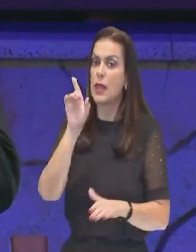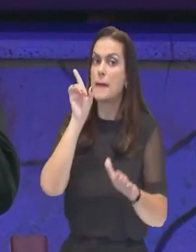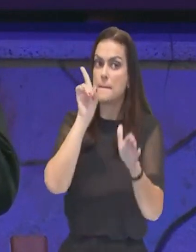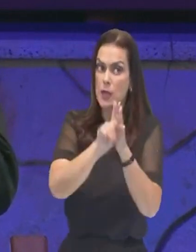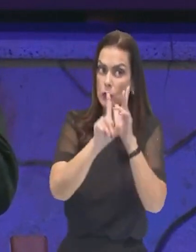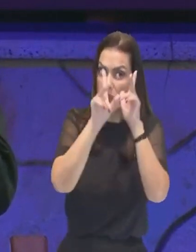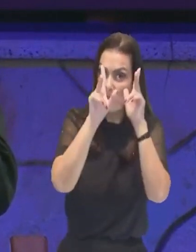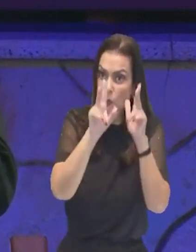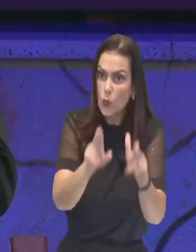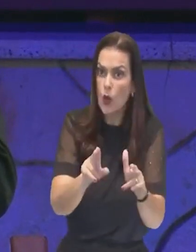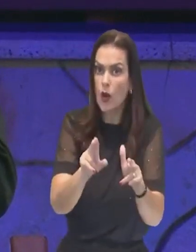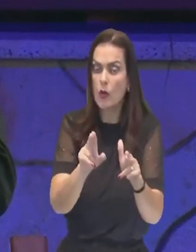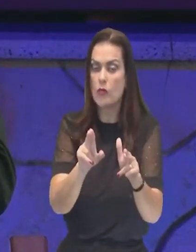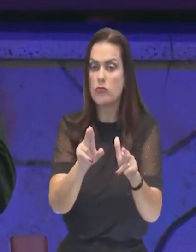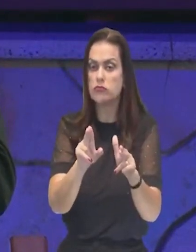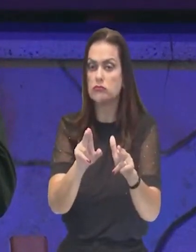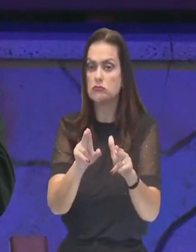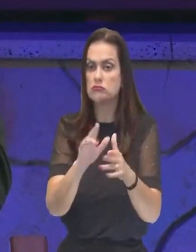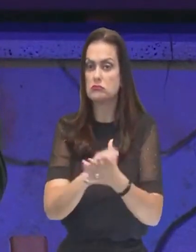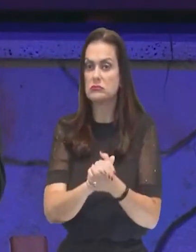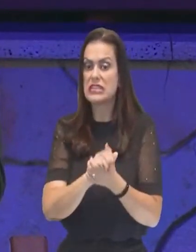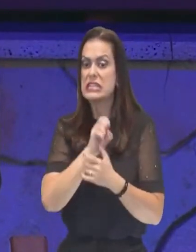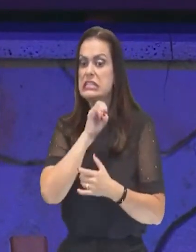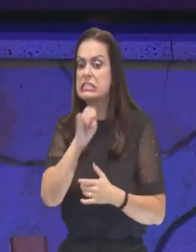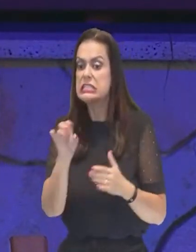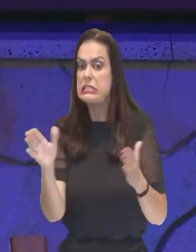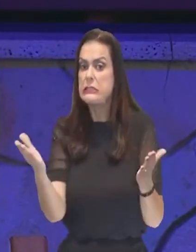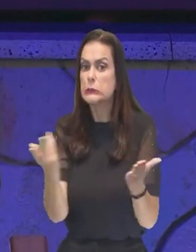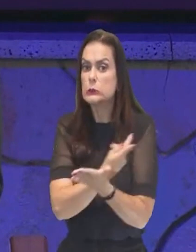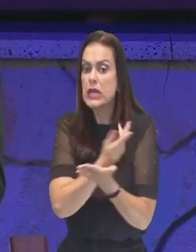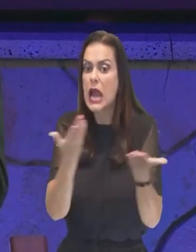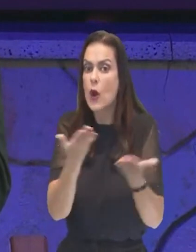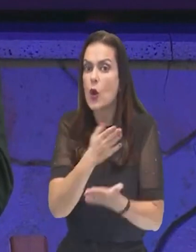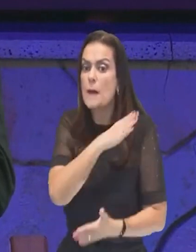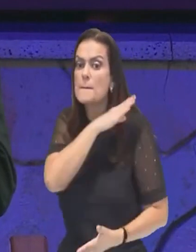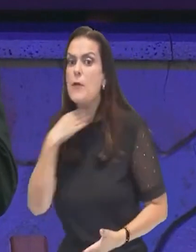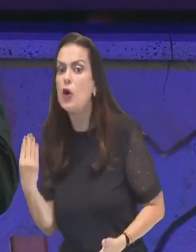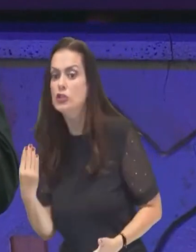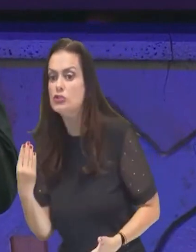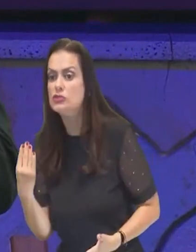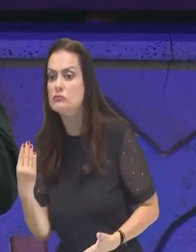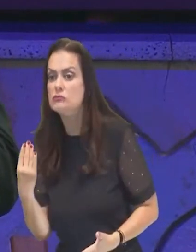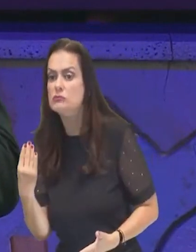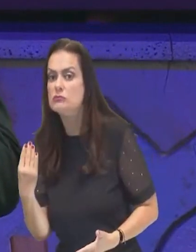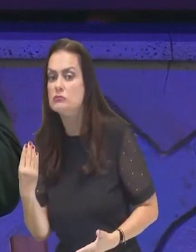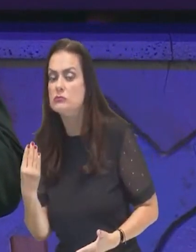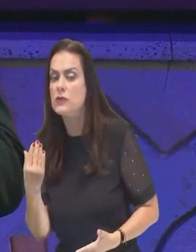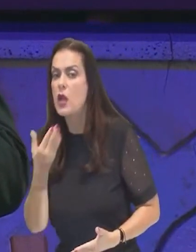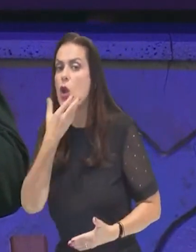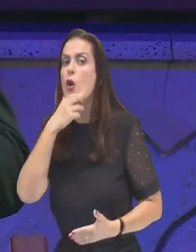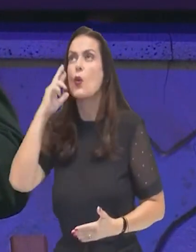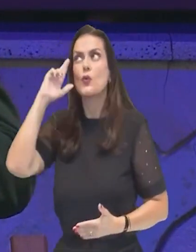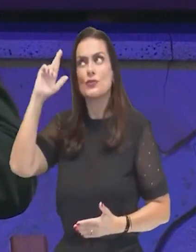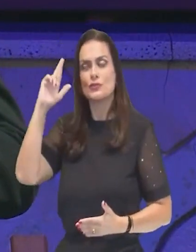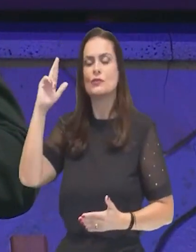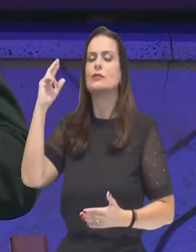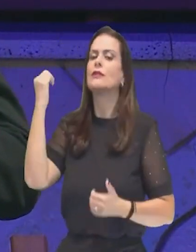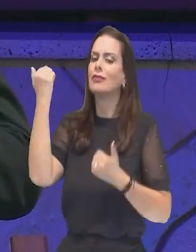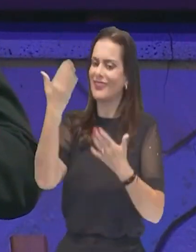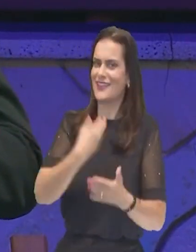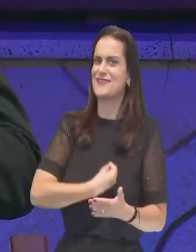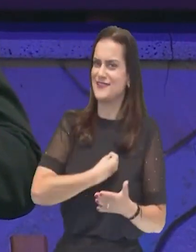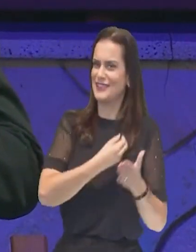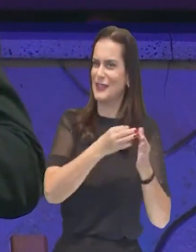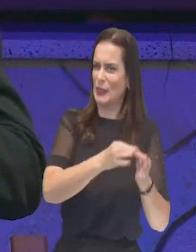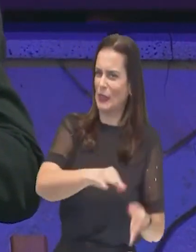aqui através do quarteto, né? Se a morte vier hoje te levar, e que o Senhor nos conceda vida longa, todos